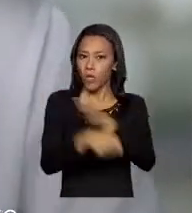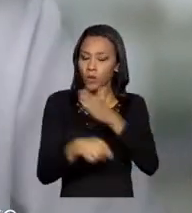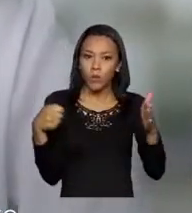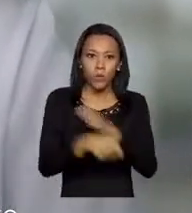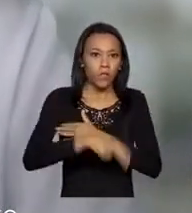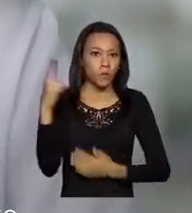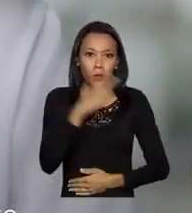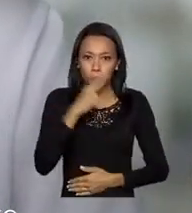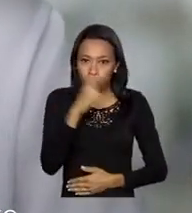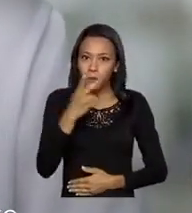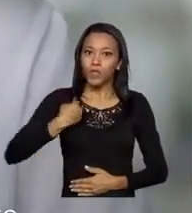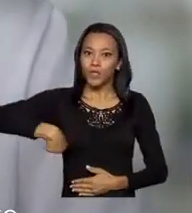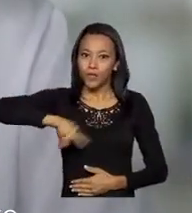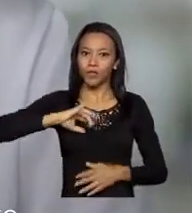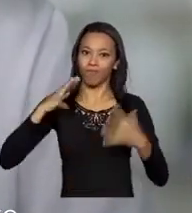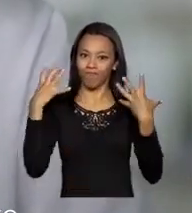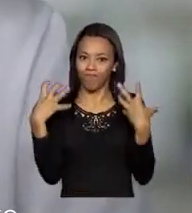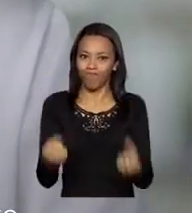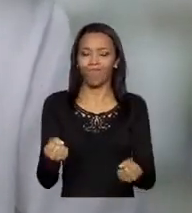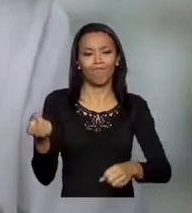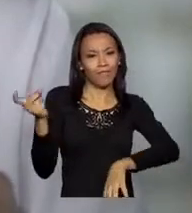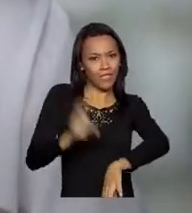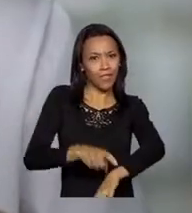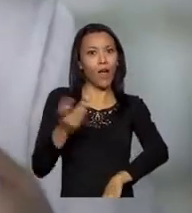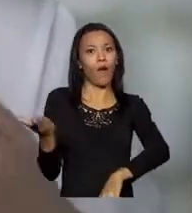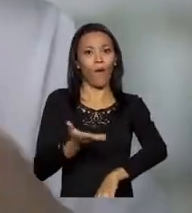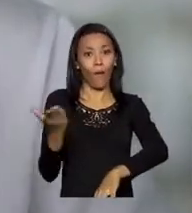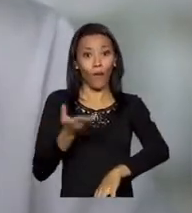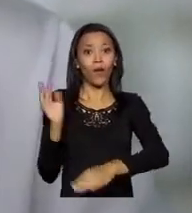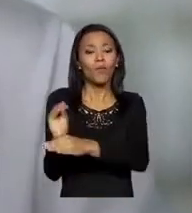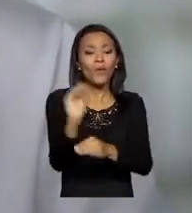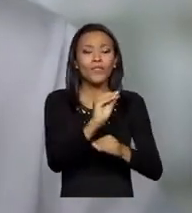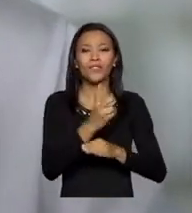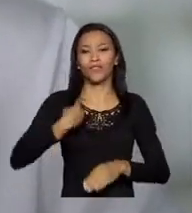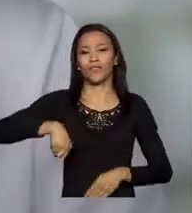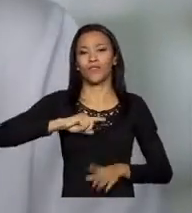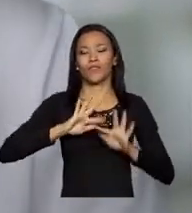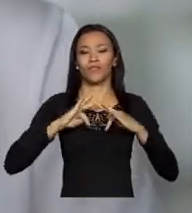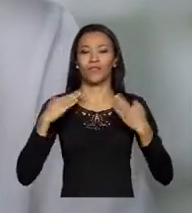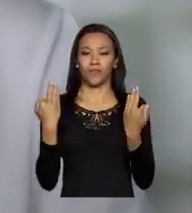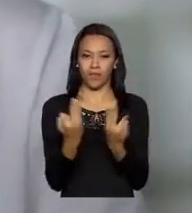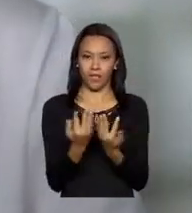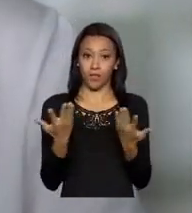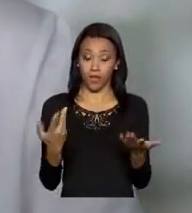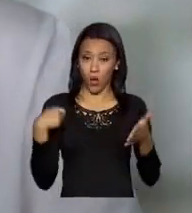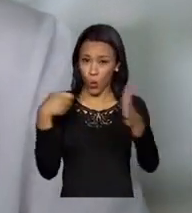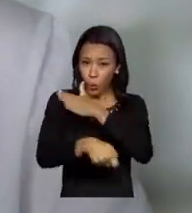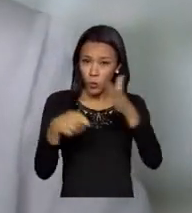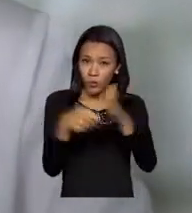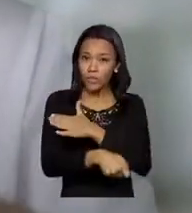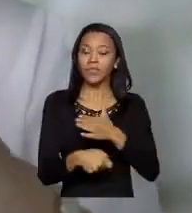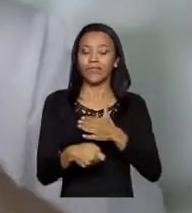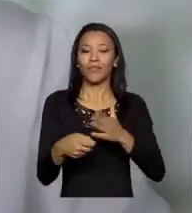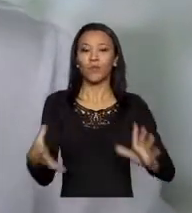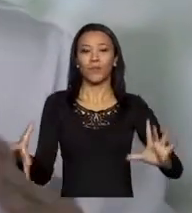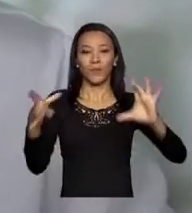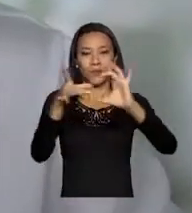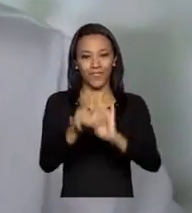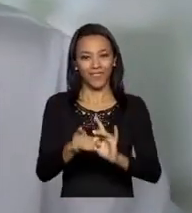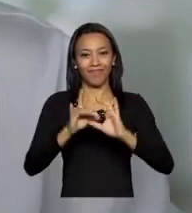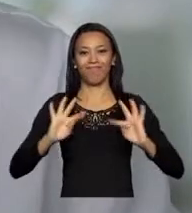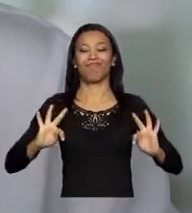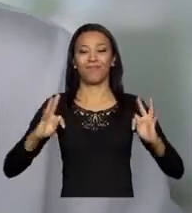luta urgente que temos que travar neste momento em defesa das nossas famílias uma luta que deve unir